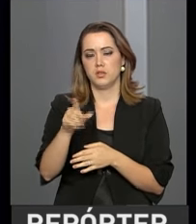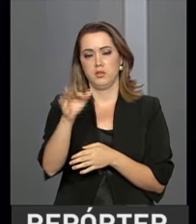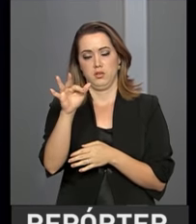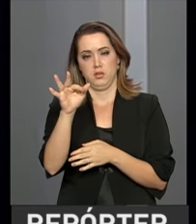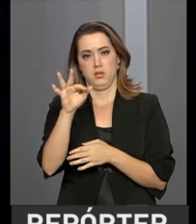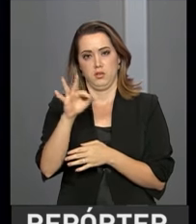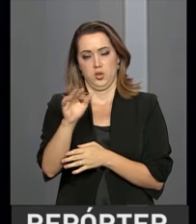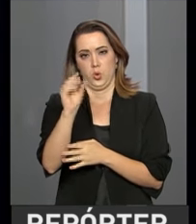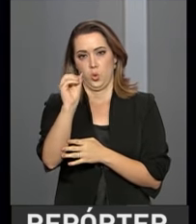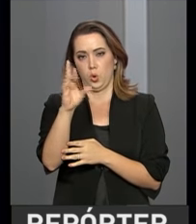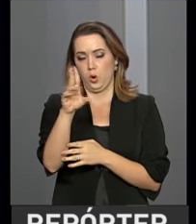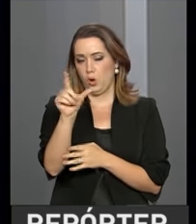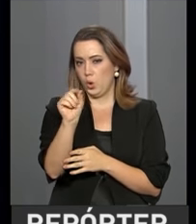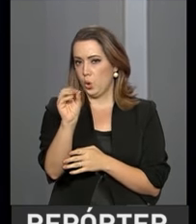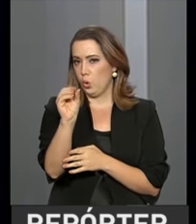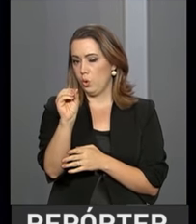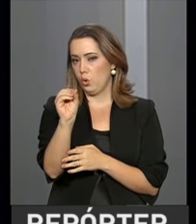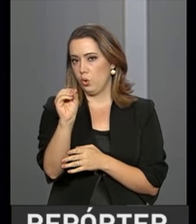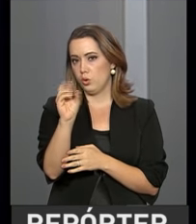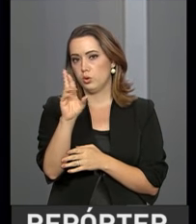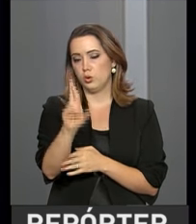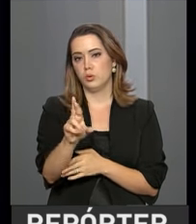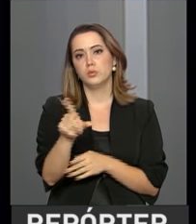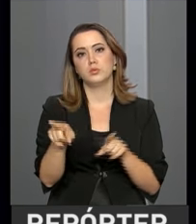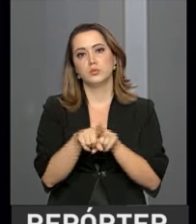juiz. A sua presença aqui